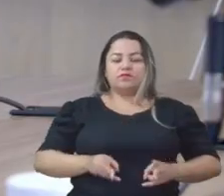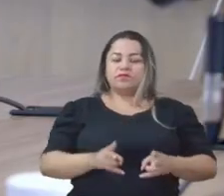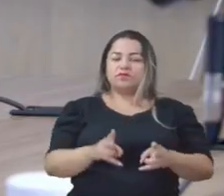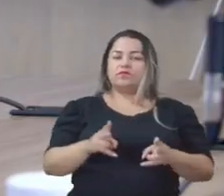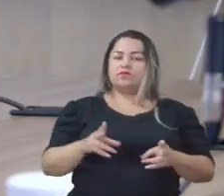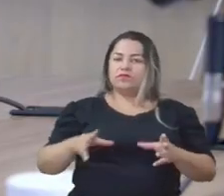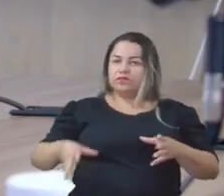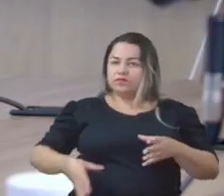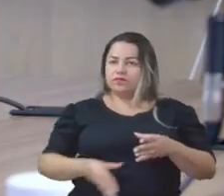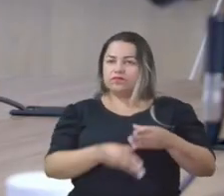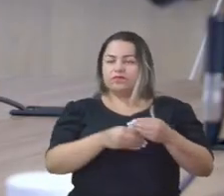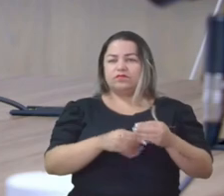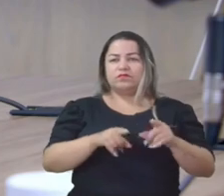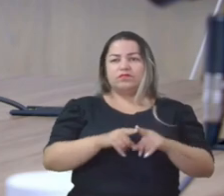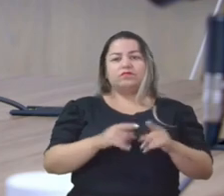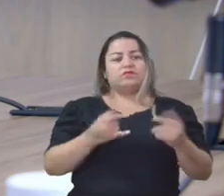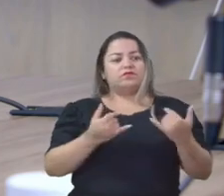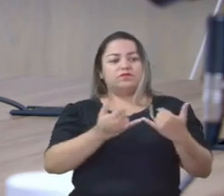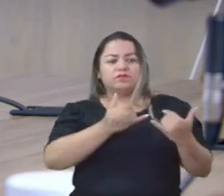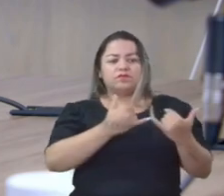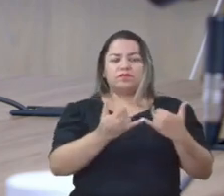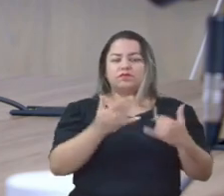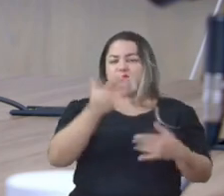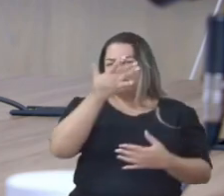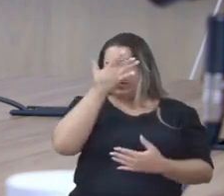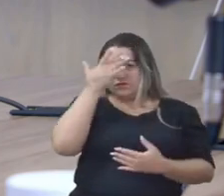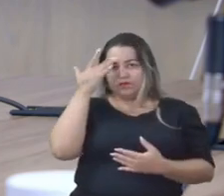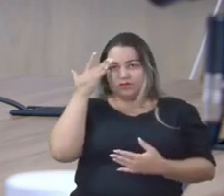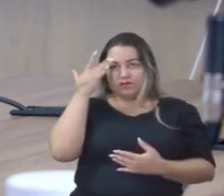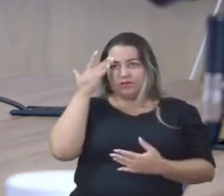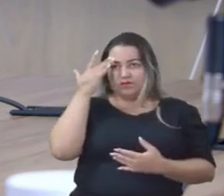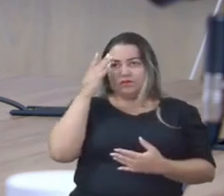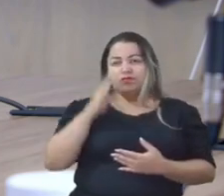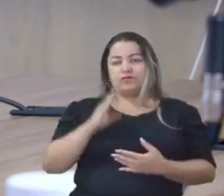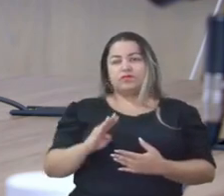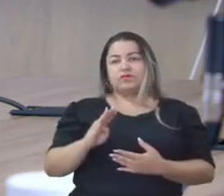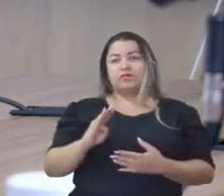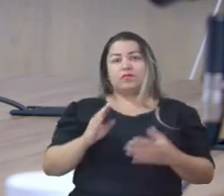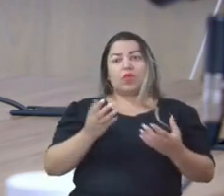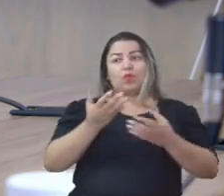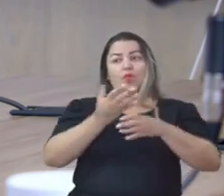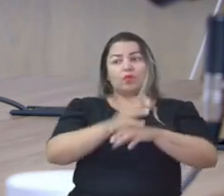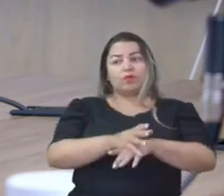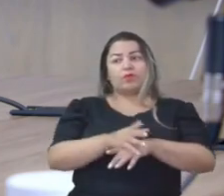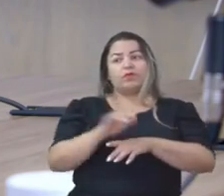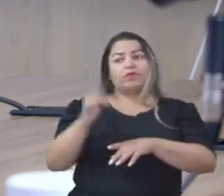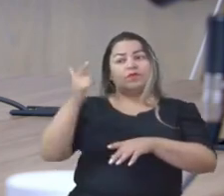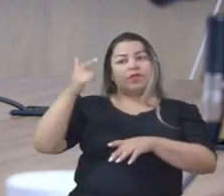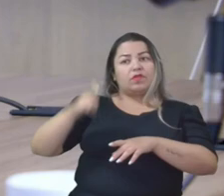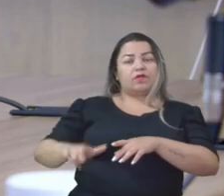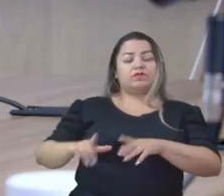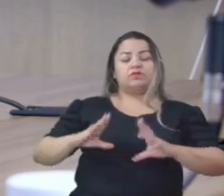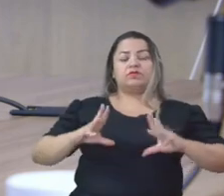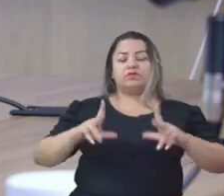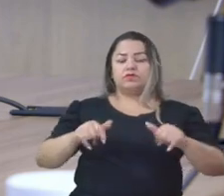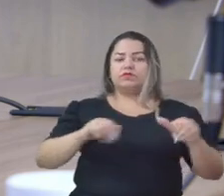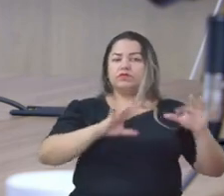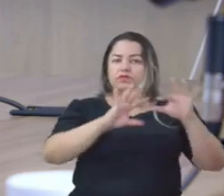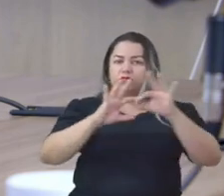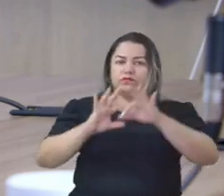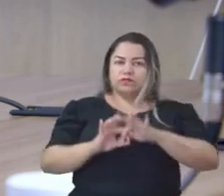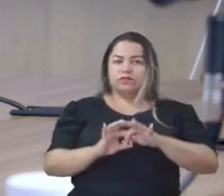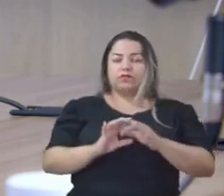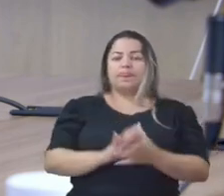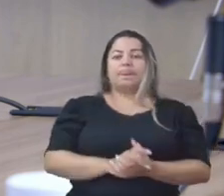de se assemelhar àquele bioma, digamos assim. E assim, teve todo um contexto de